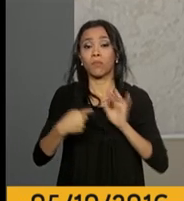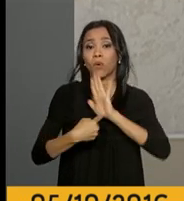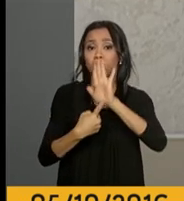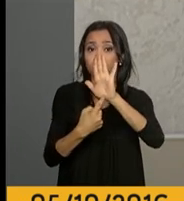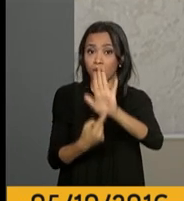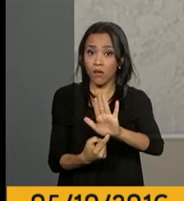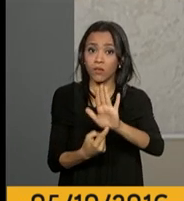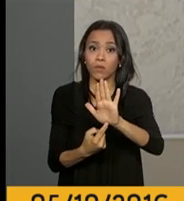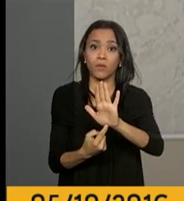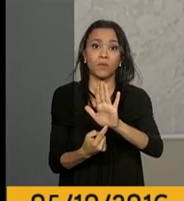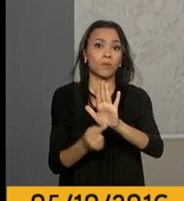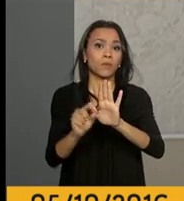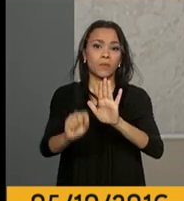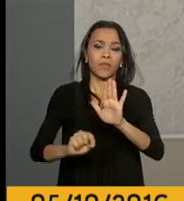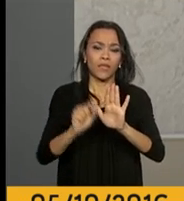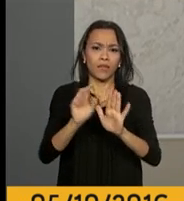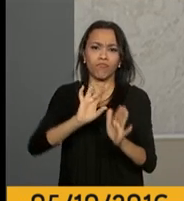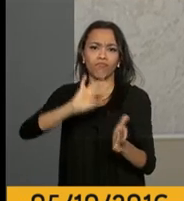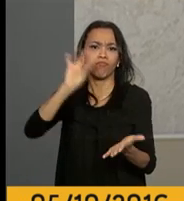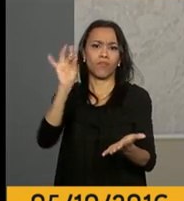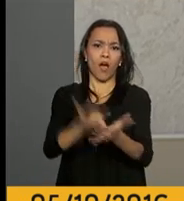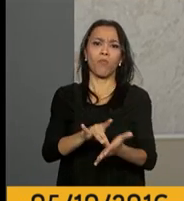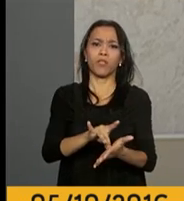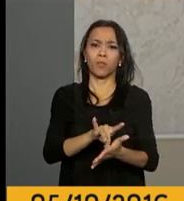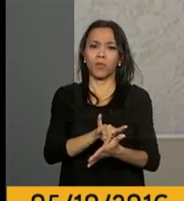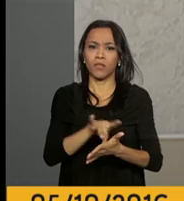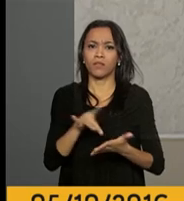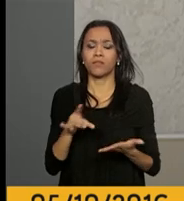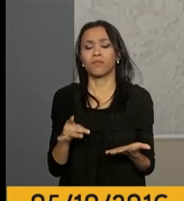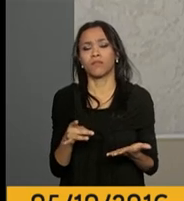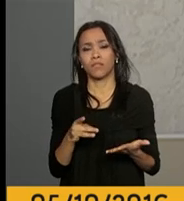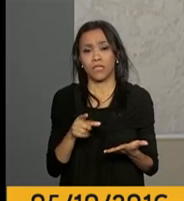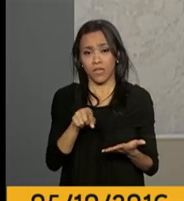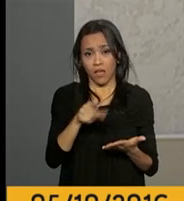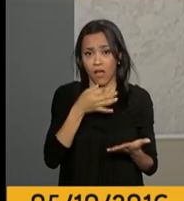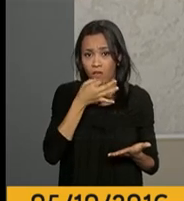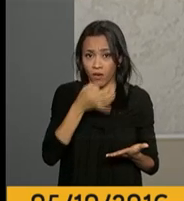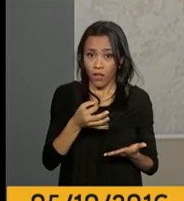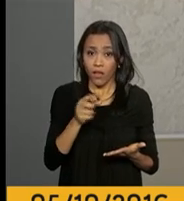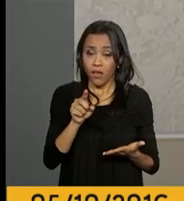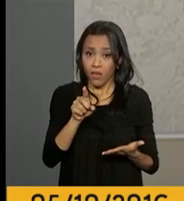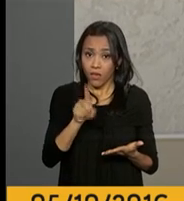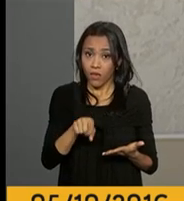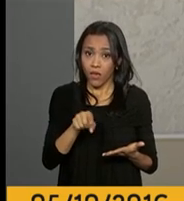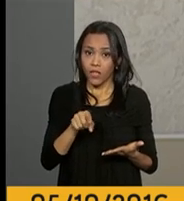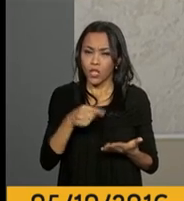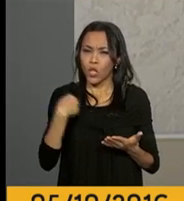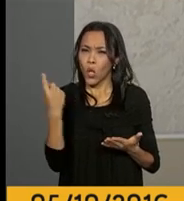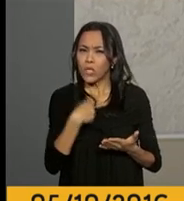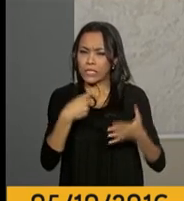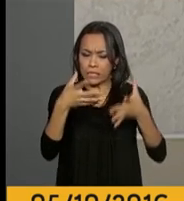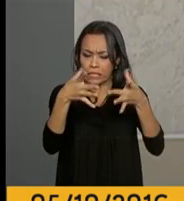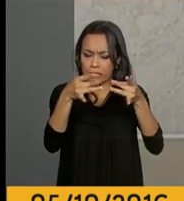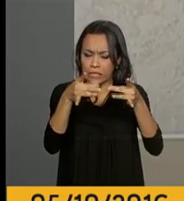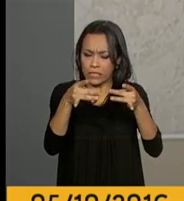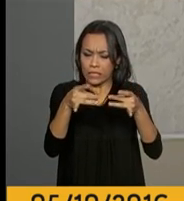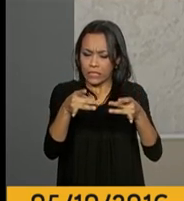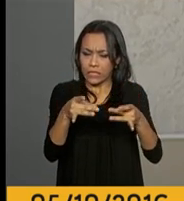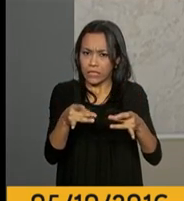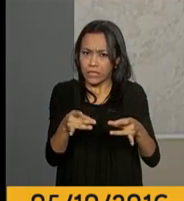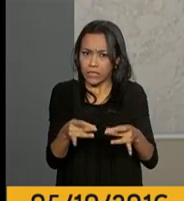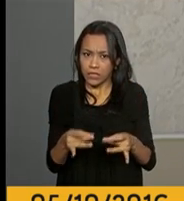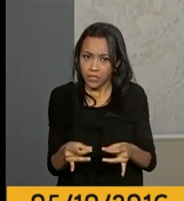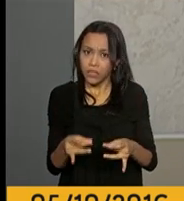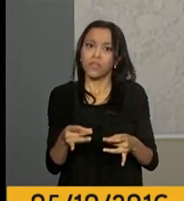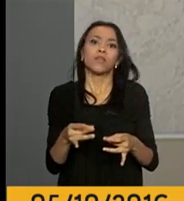que não é verdadeiro o a verdadeira afirmação de que nós detalhamos demais o estado